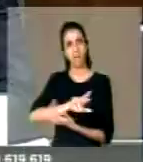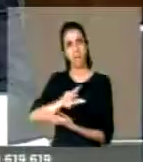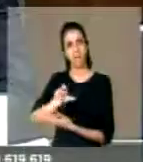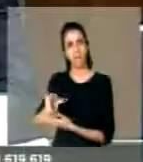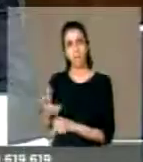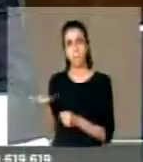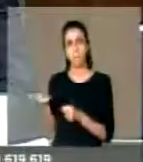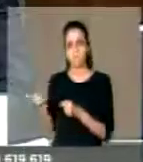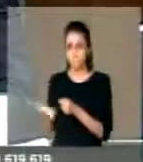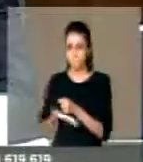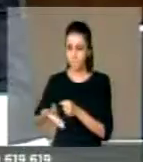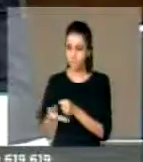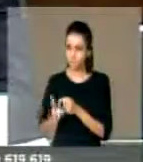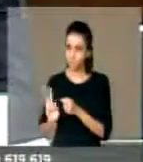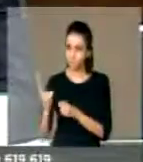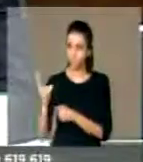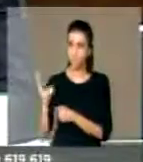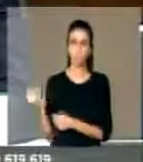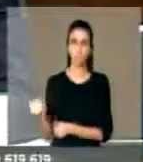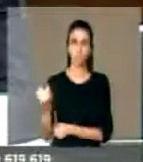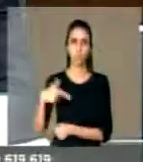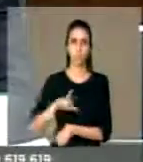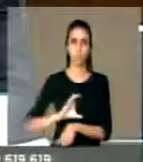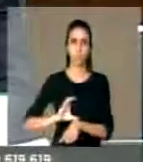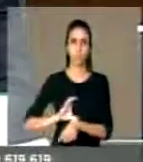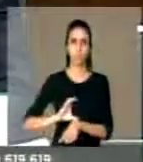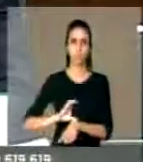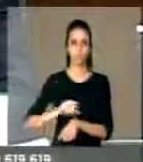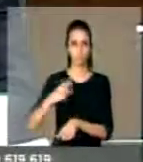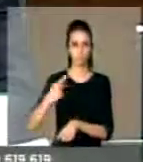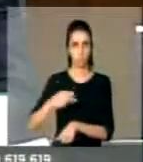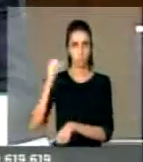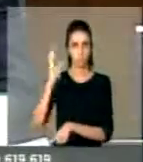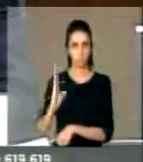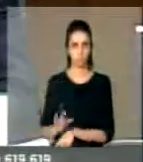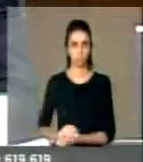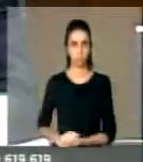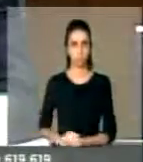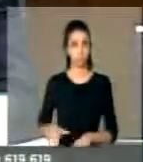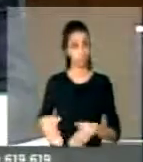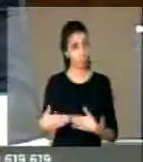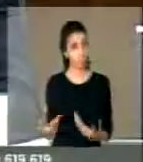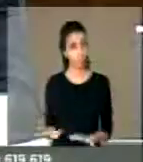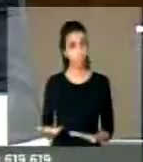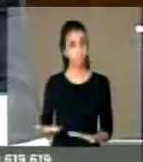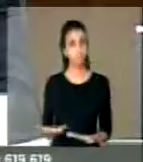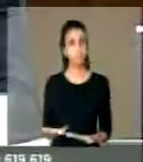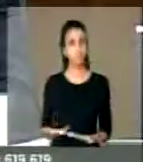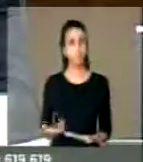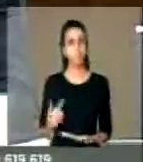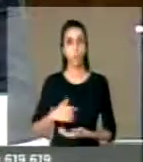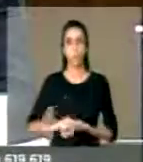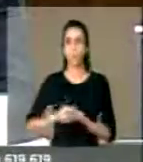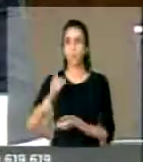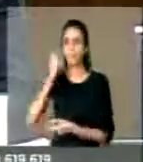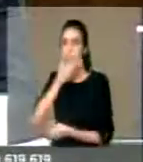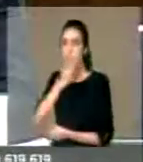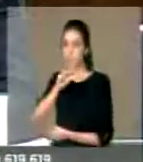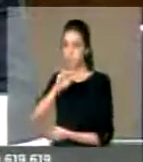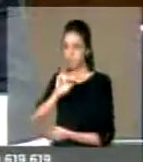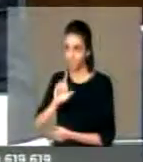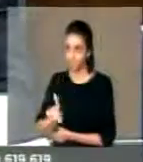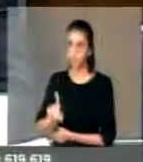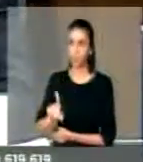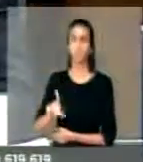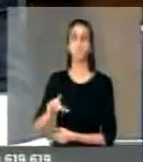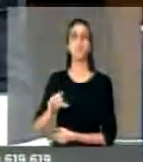são fundamentais na Constituição brasileira em vigor. Desse modo, cumprimento o deputado Tadeu Alencar pela